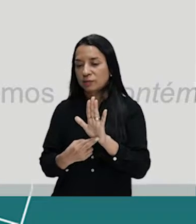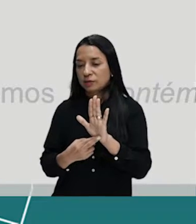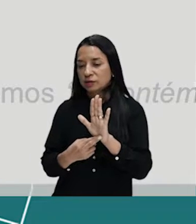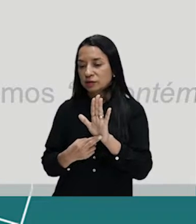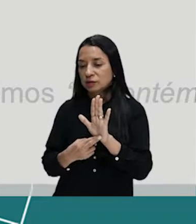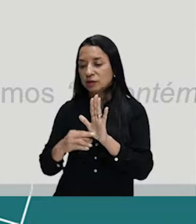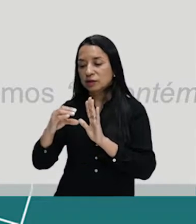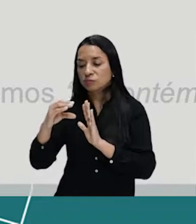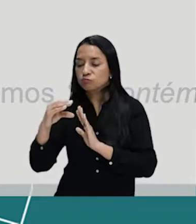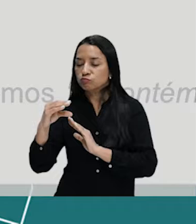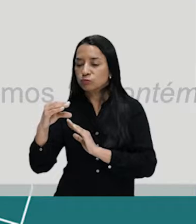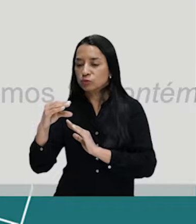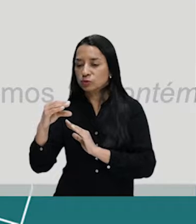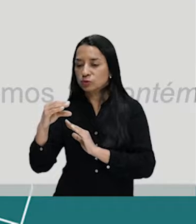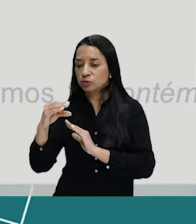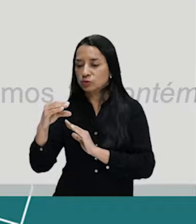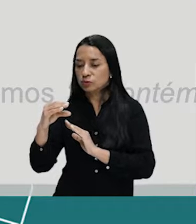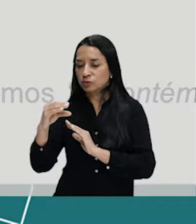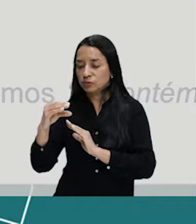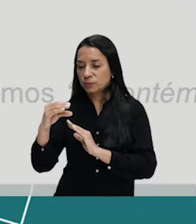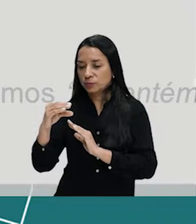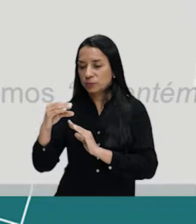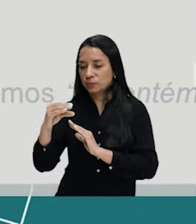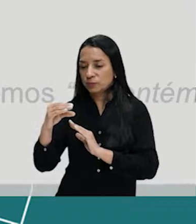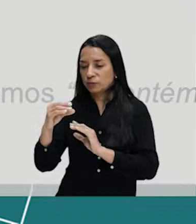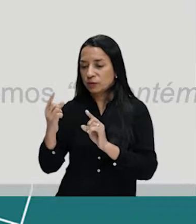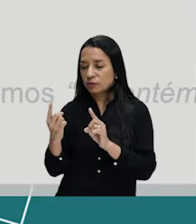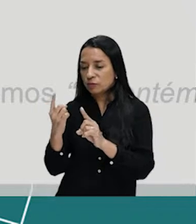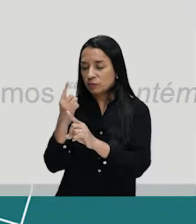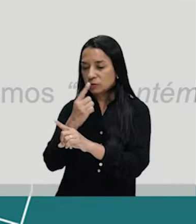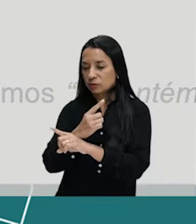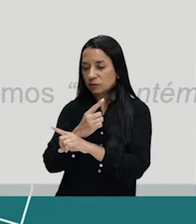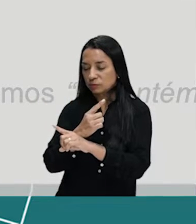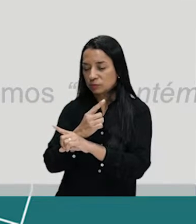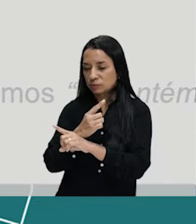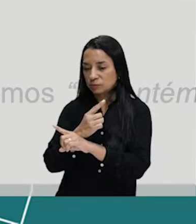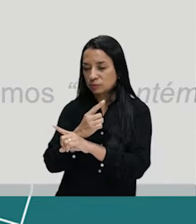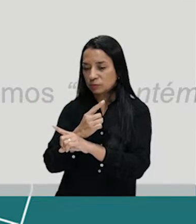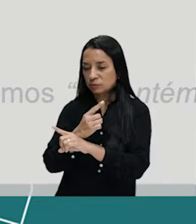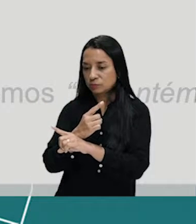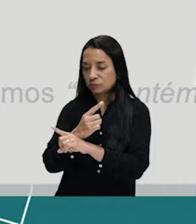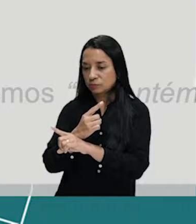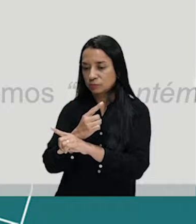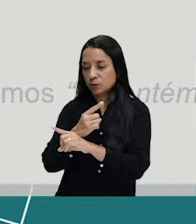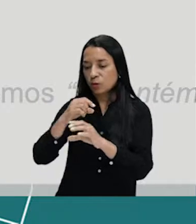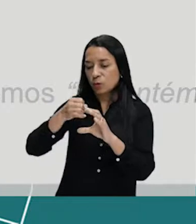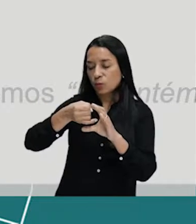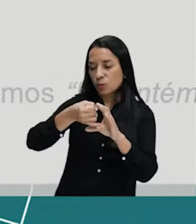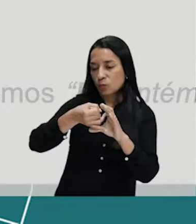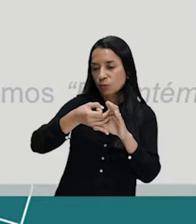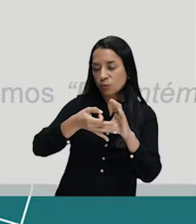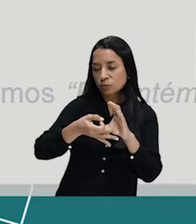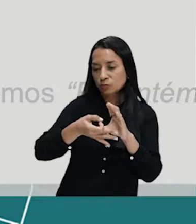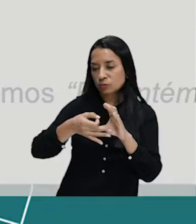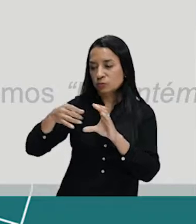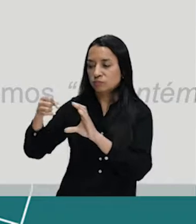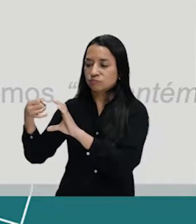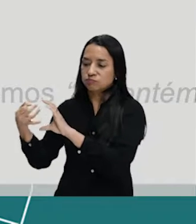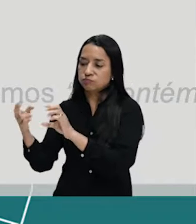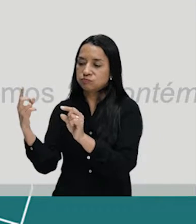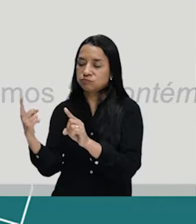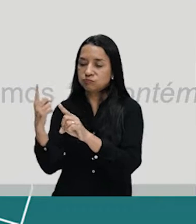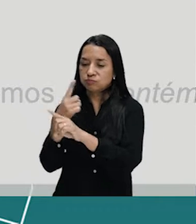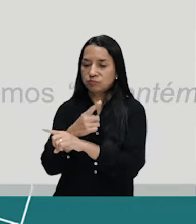ele e agora eu já inverto Inclusive a posição dos juntos tá então se eu digo que a está contido em B